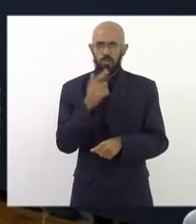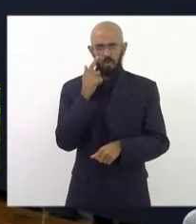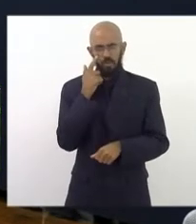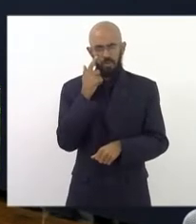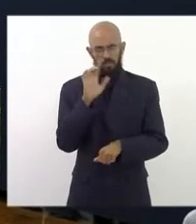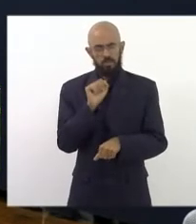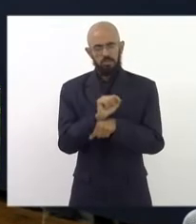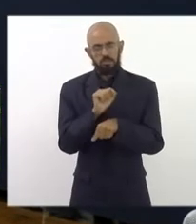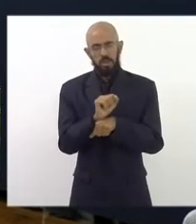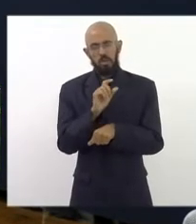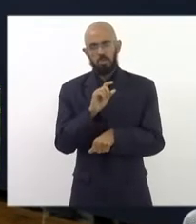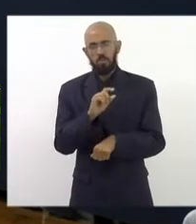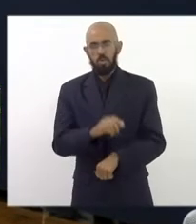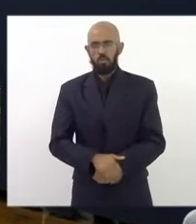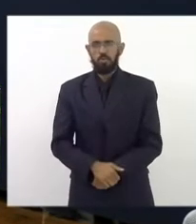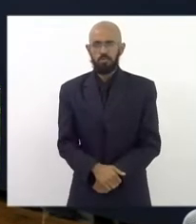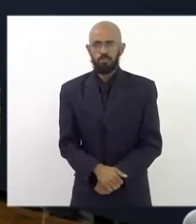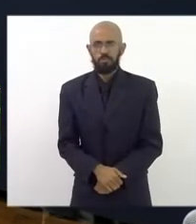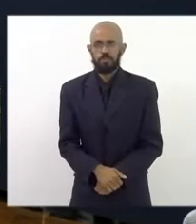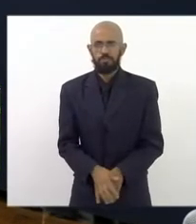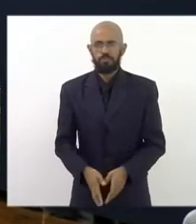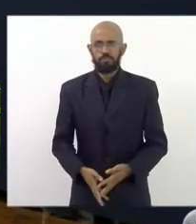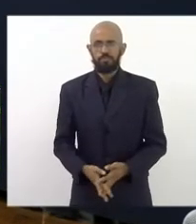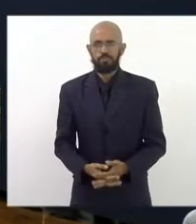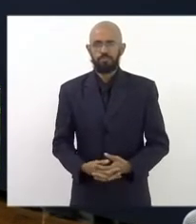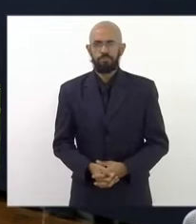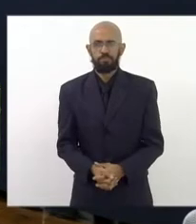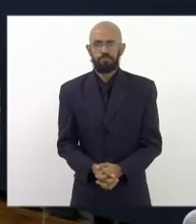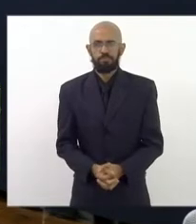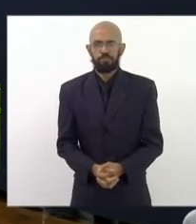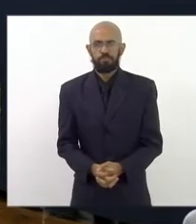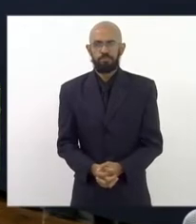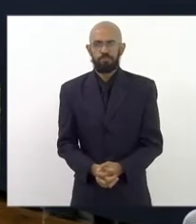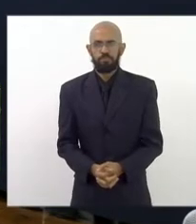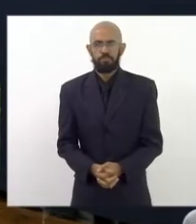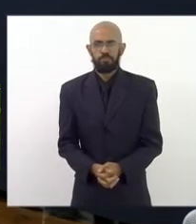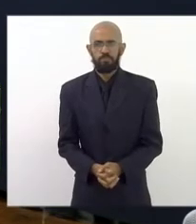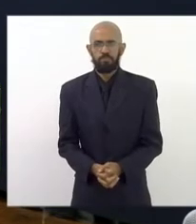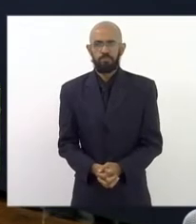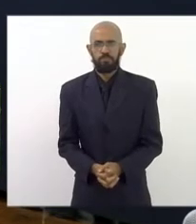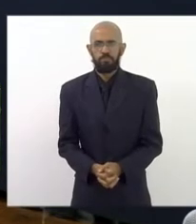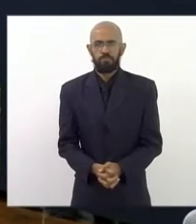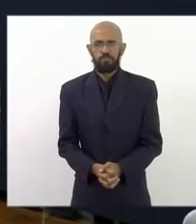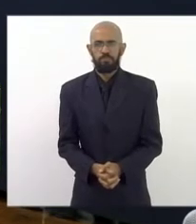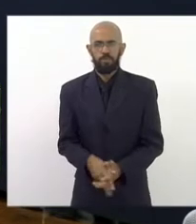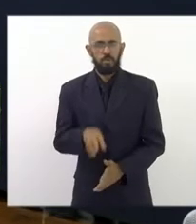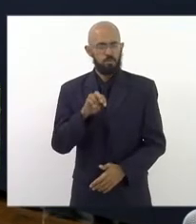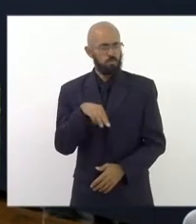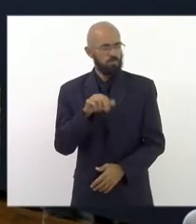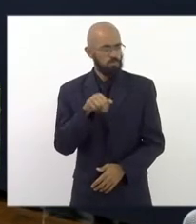Vamos aguardar, descongelar. O Montes está congelado ou não, né?